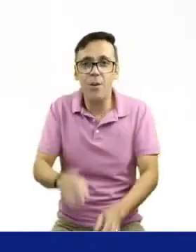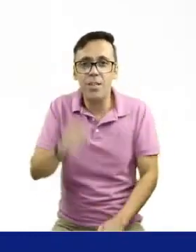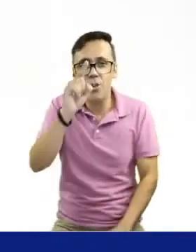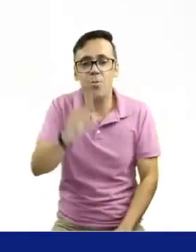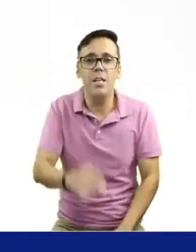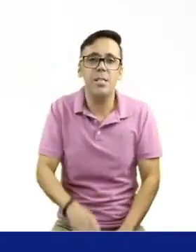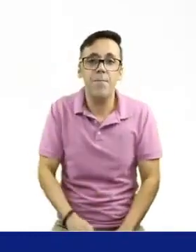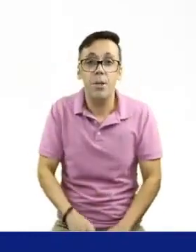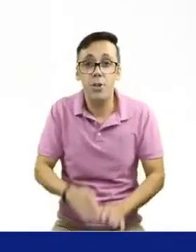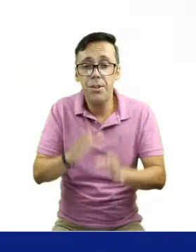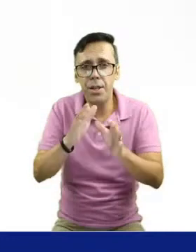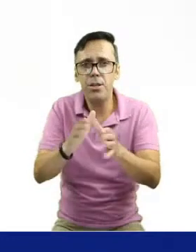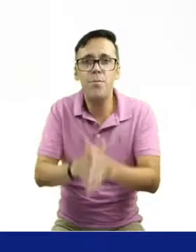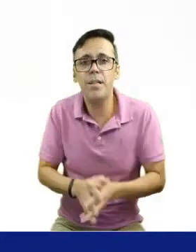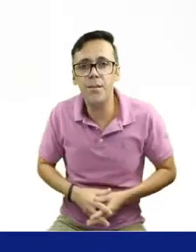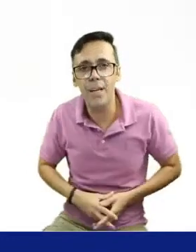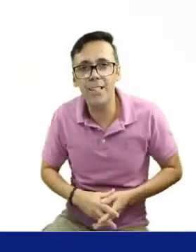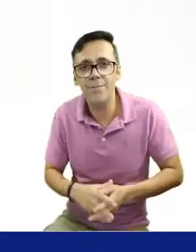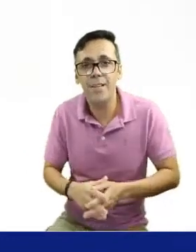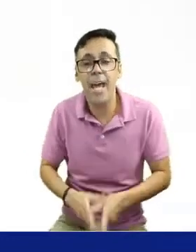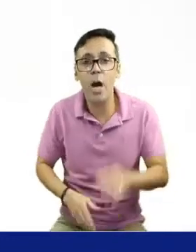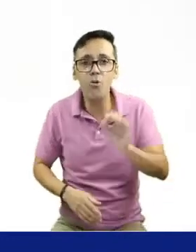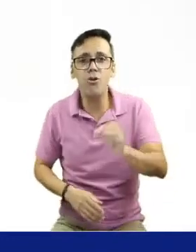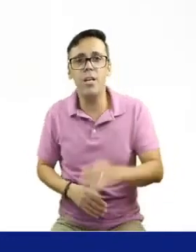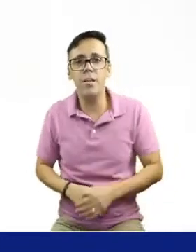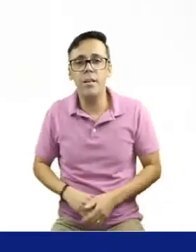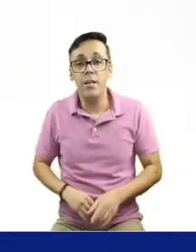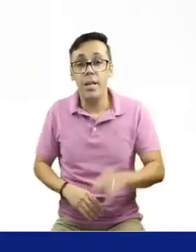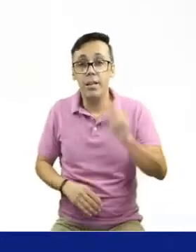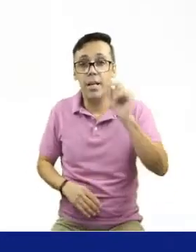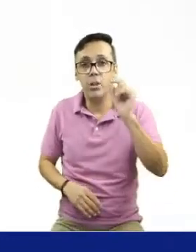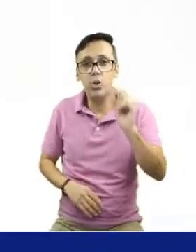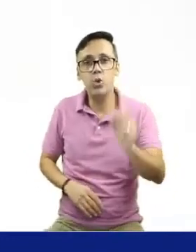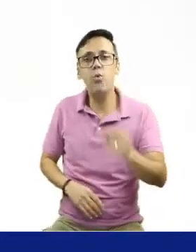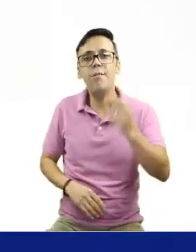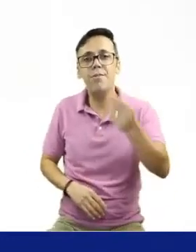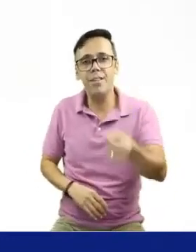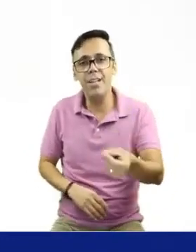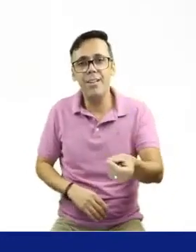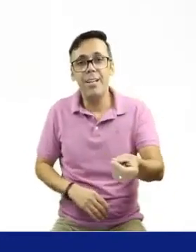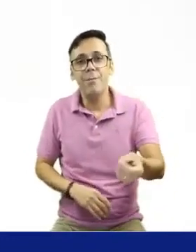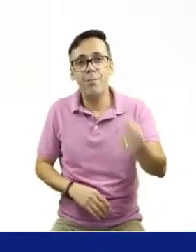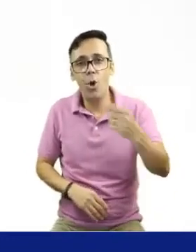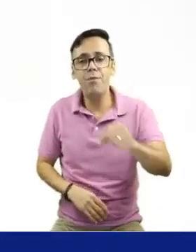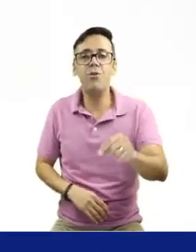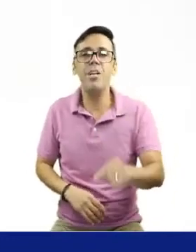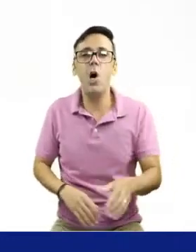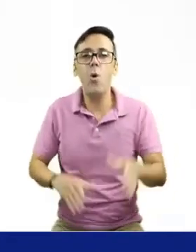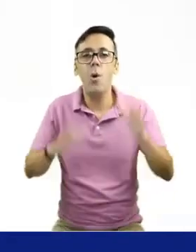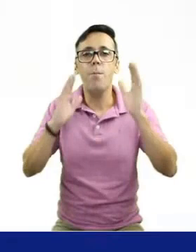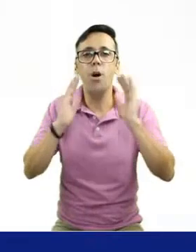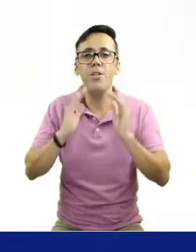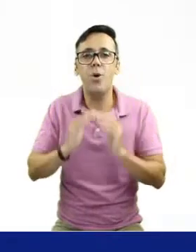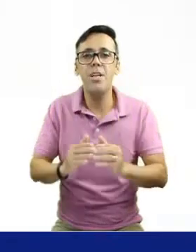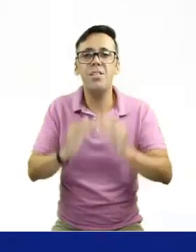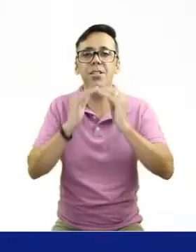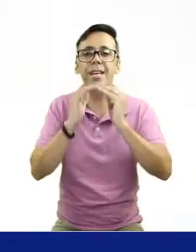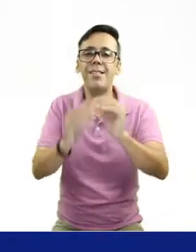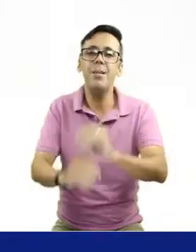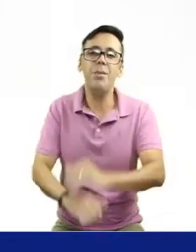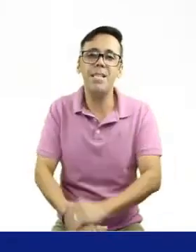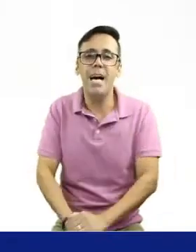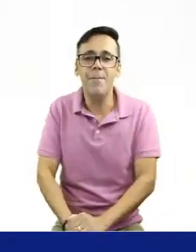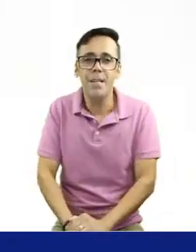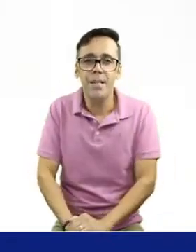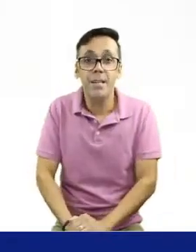Trinta de Maio deste mês já tenta demais esse mês é o dia em que a sua vida profissional pode